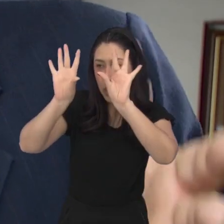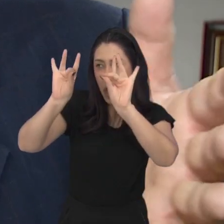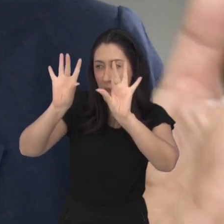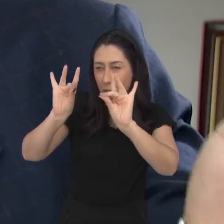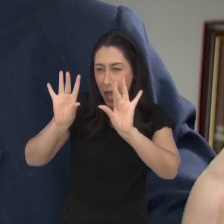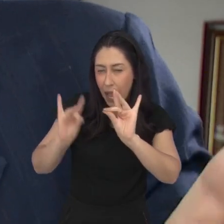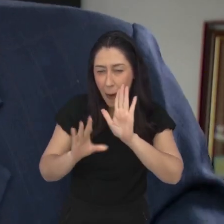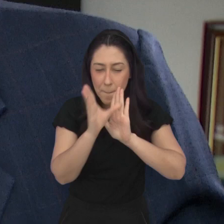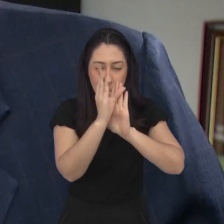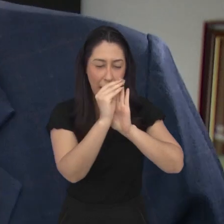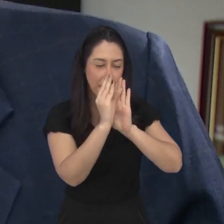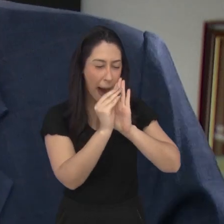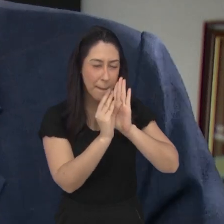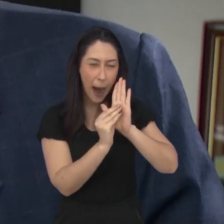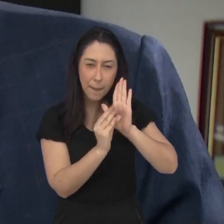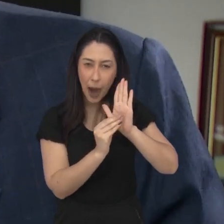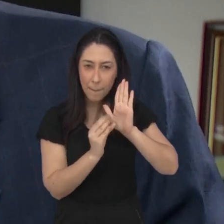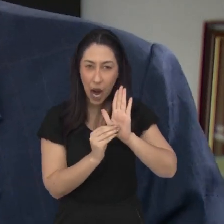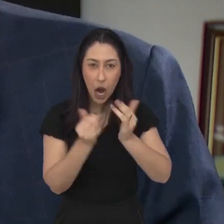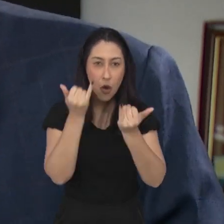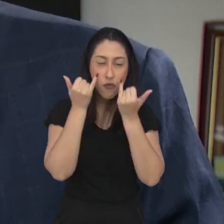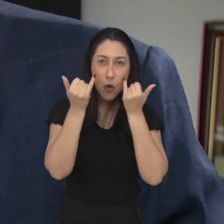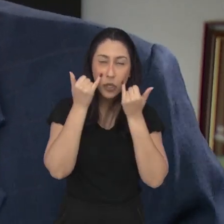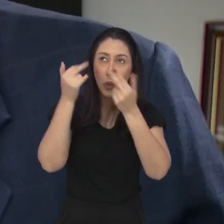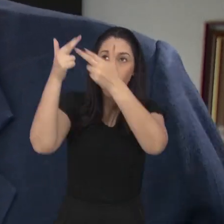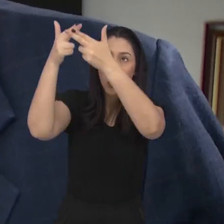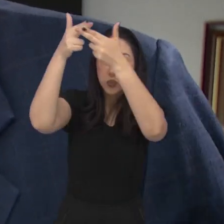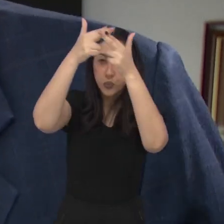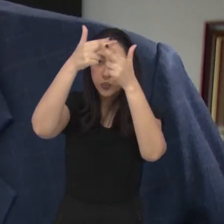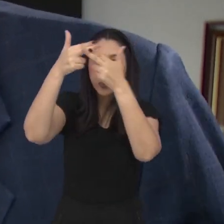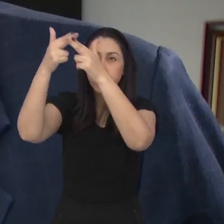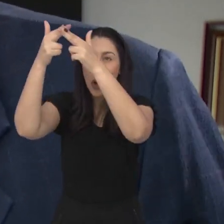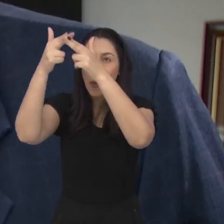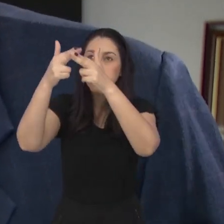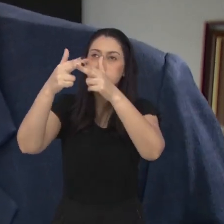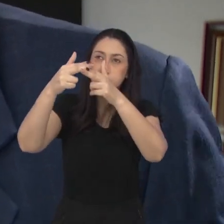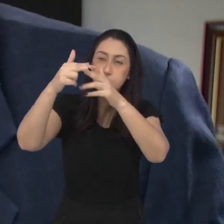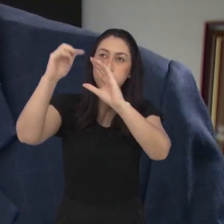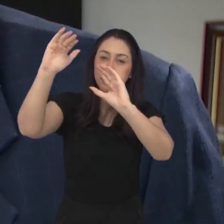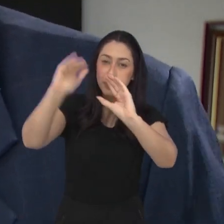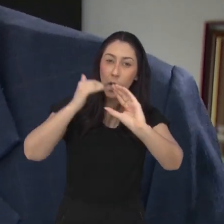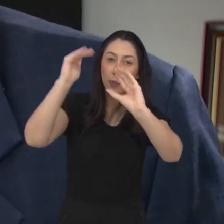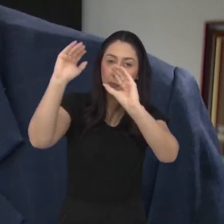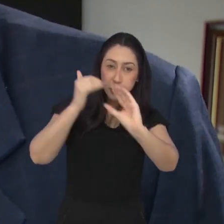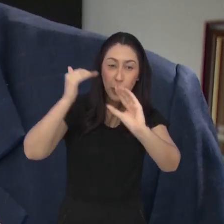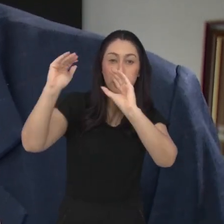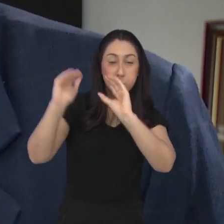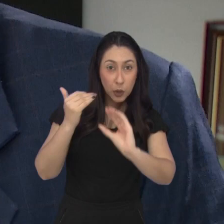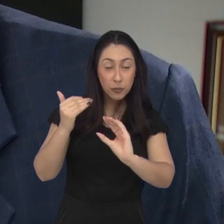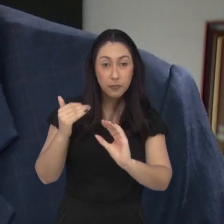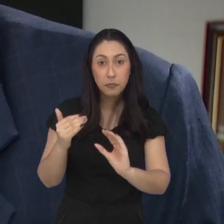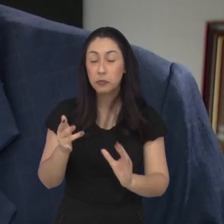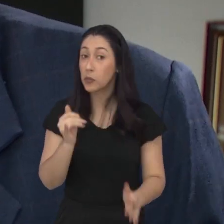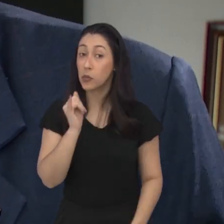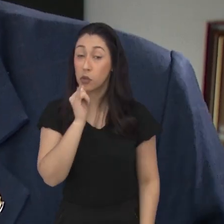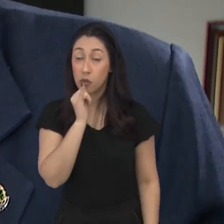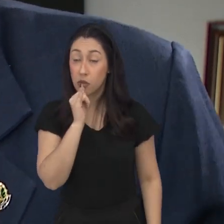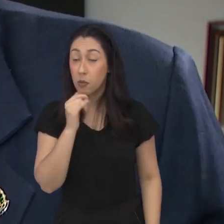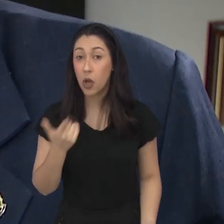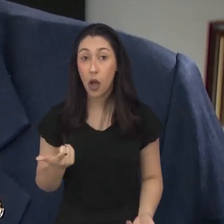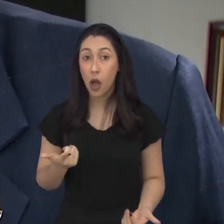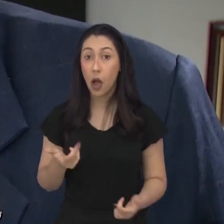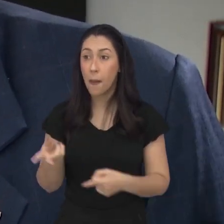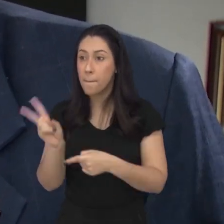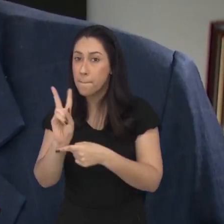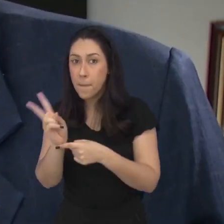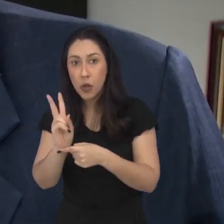seja, aquilo que vem do espaço para a Terra, e são as principais aplicações que o público sente mais imediatamente.